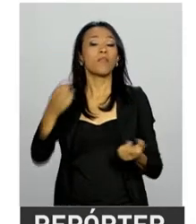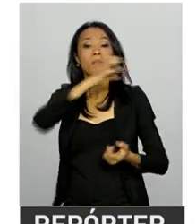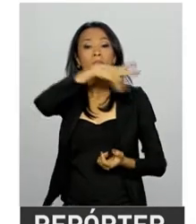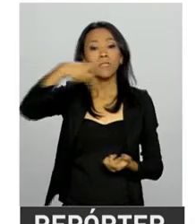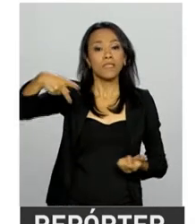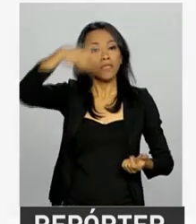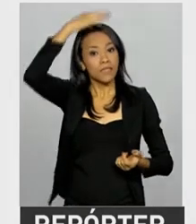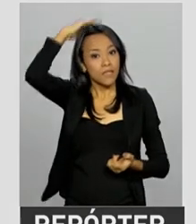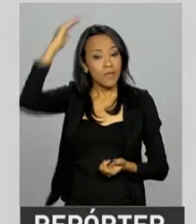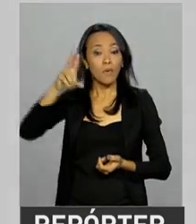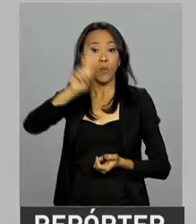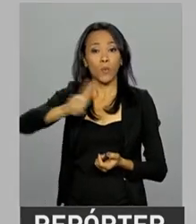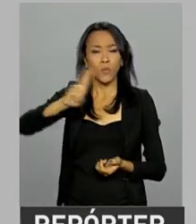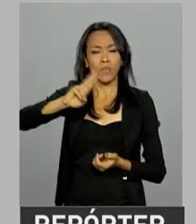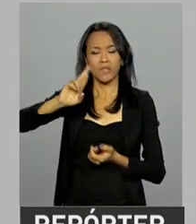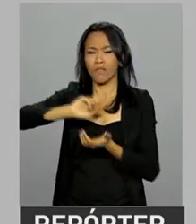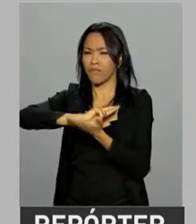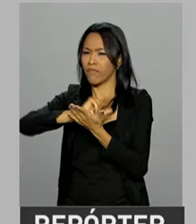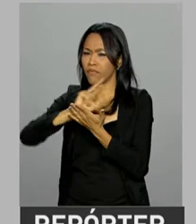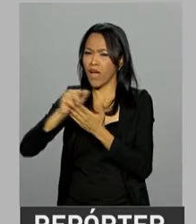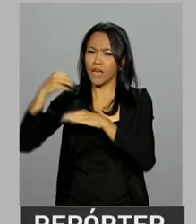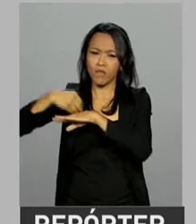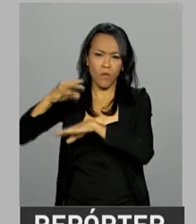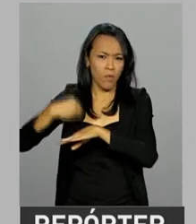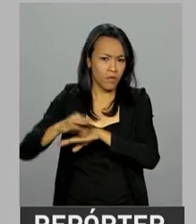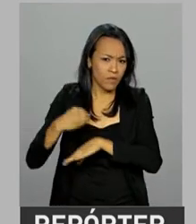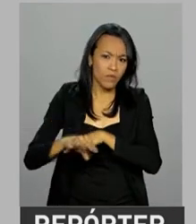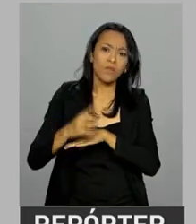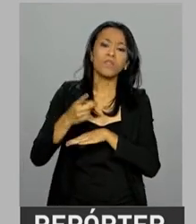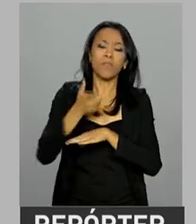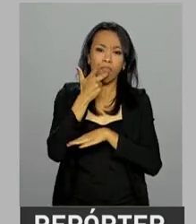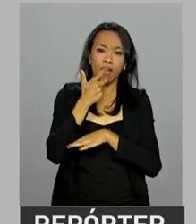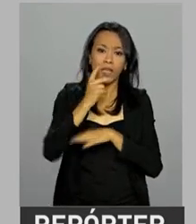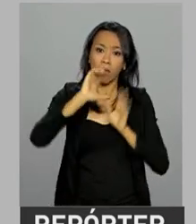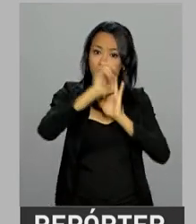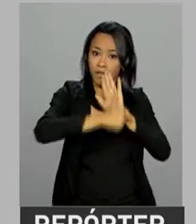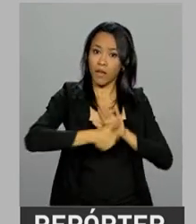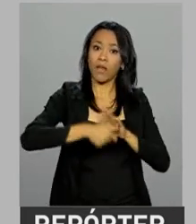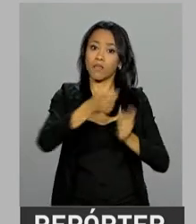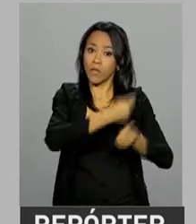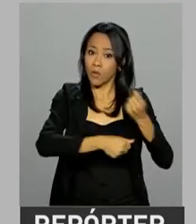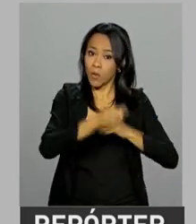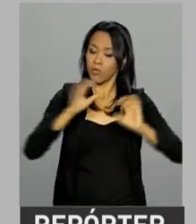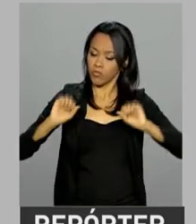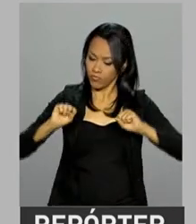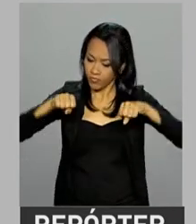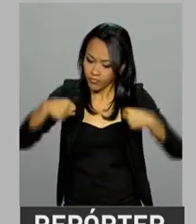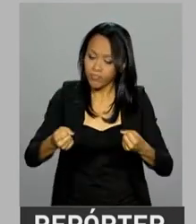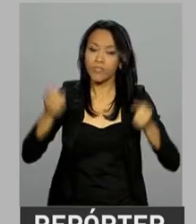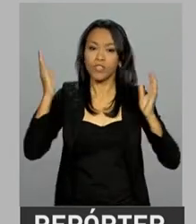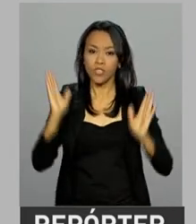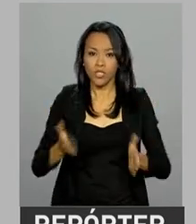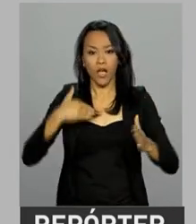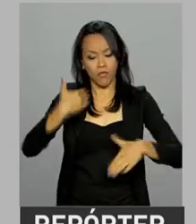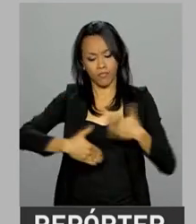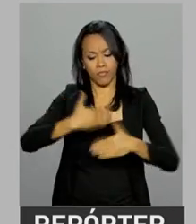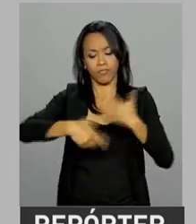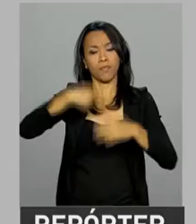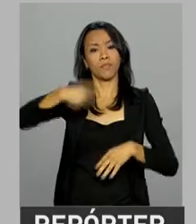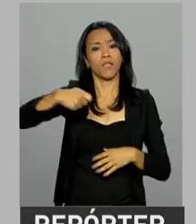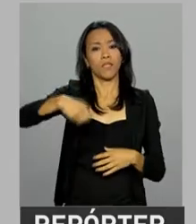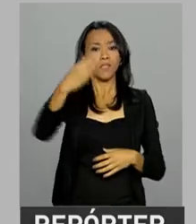de dados que demonstram que a recessão foi revertida e que mostram que a economia brasileira já cresce por dois trimestres